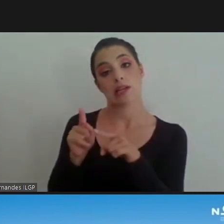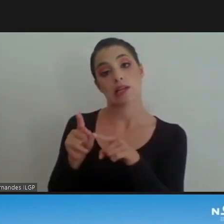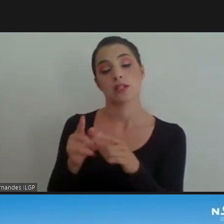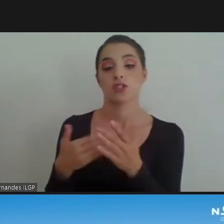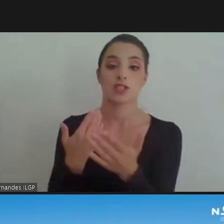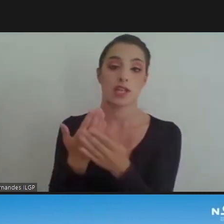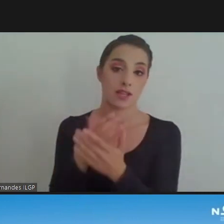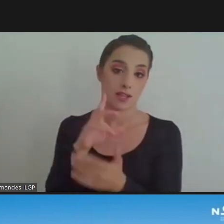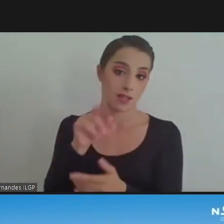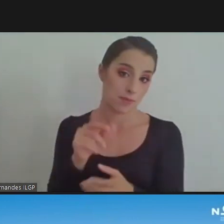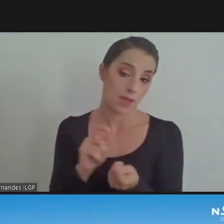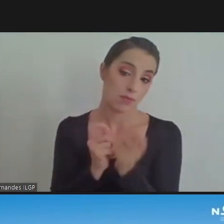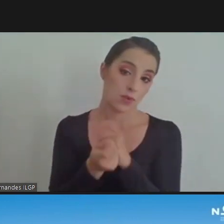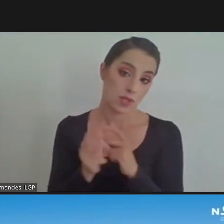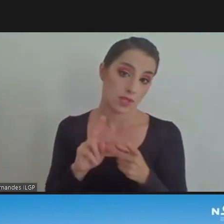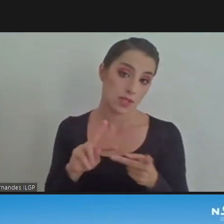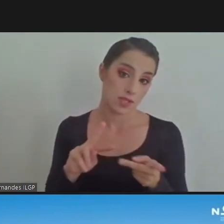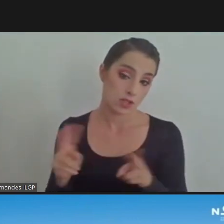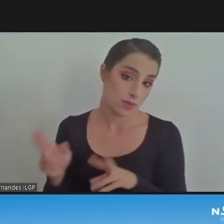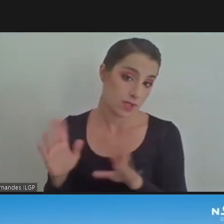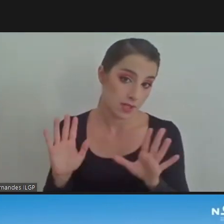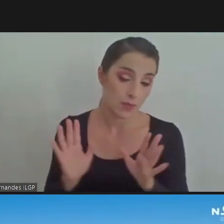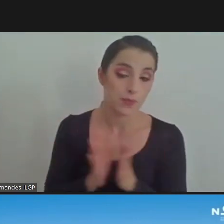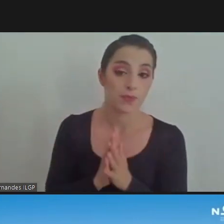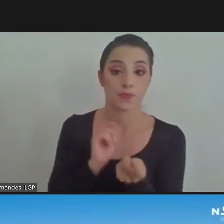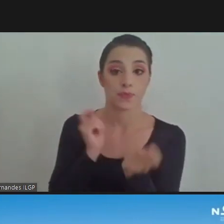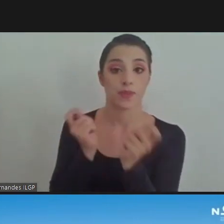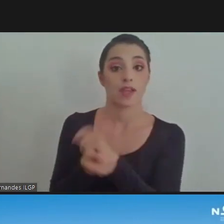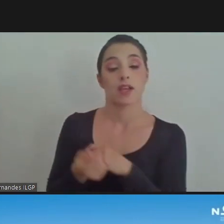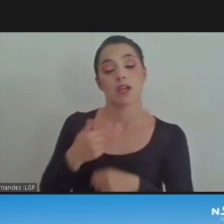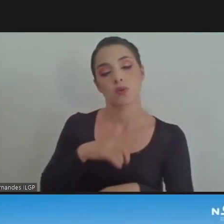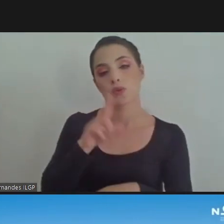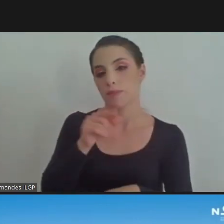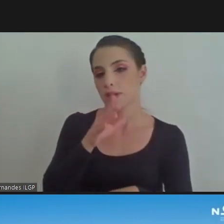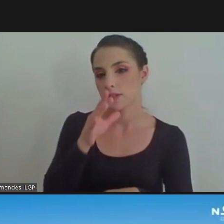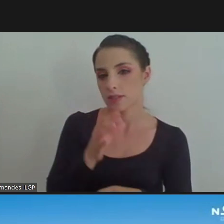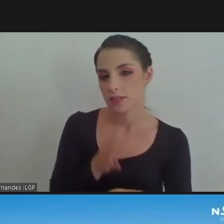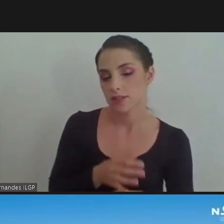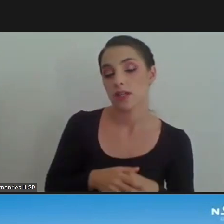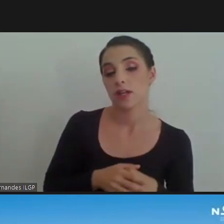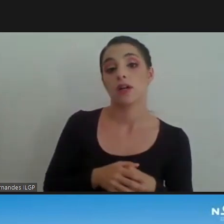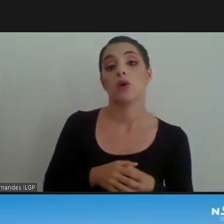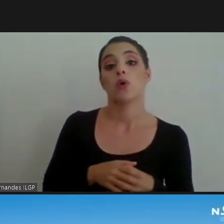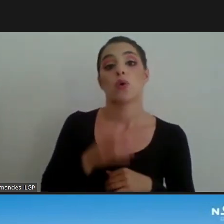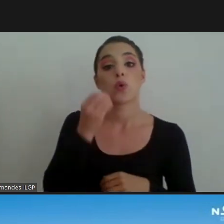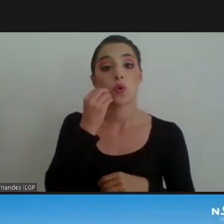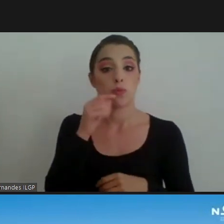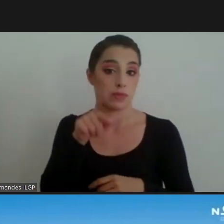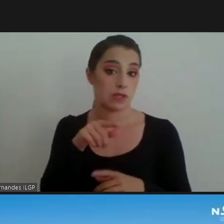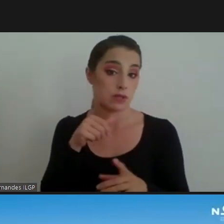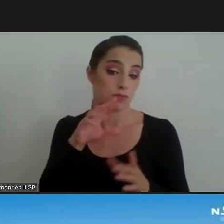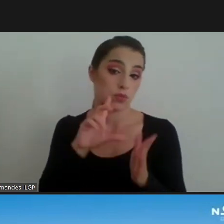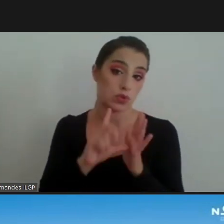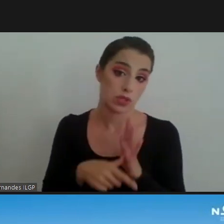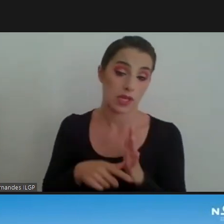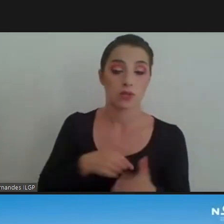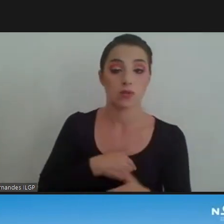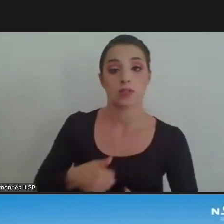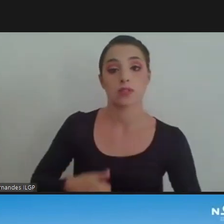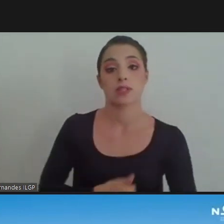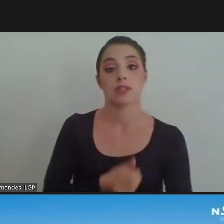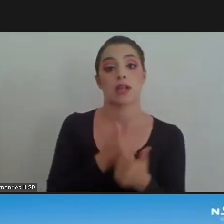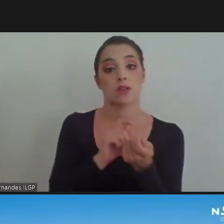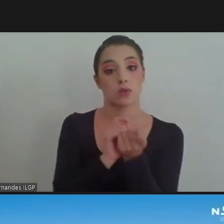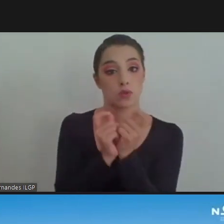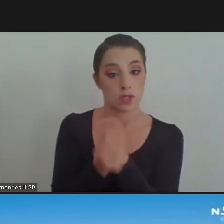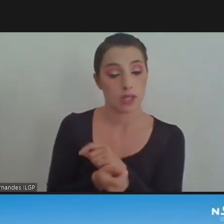lugares de transformação. E eu comentei aqui sobre como nesses projetos, no projeto Cidades que Transformam e outros projetos de inovação,